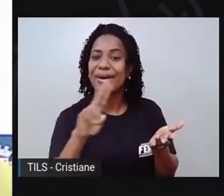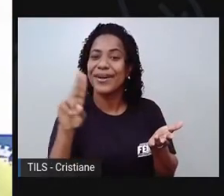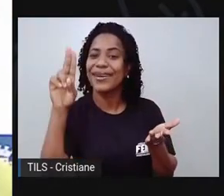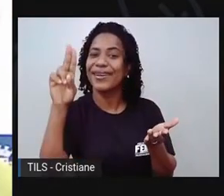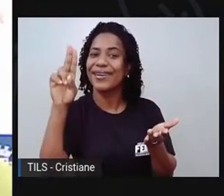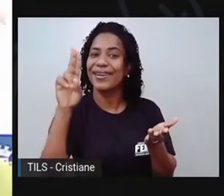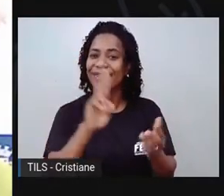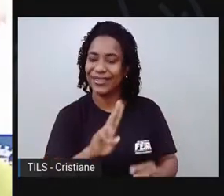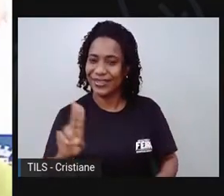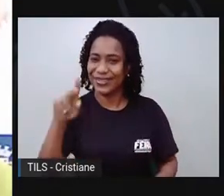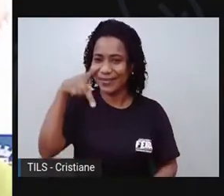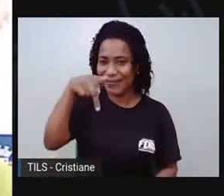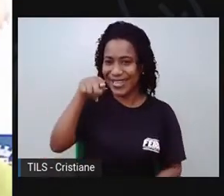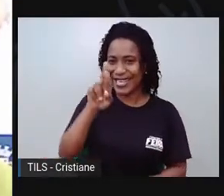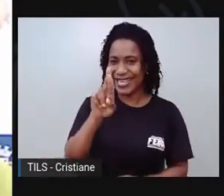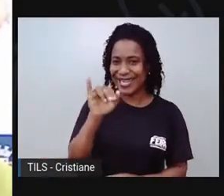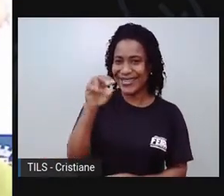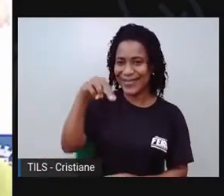a